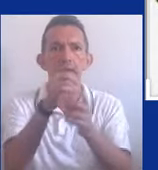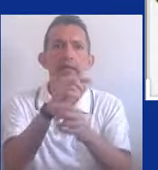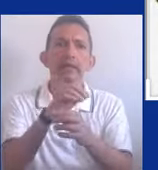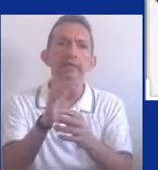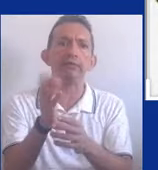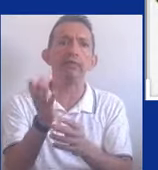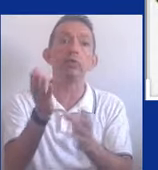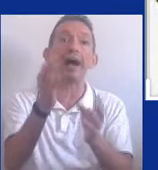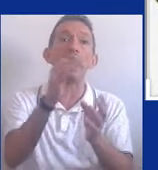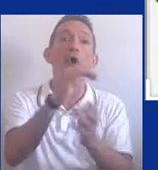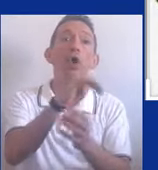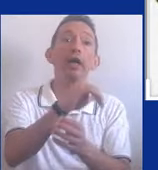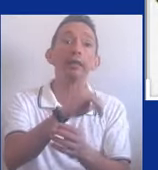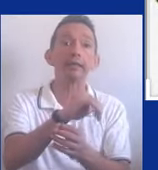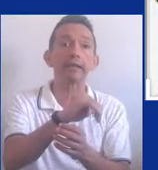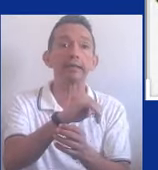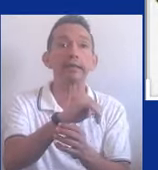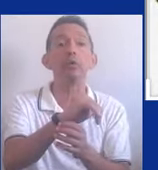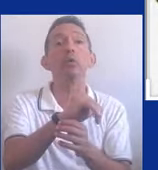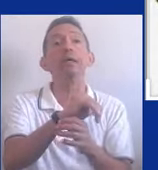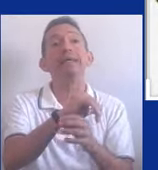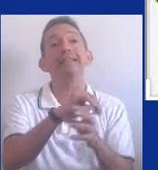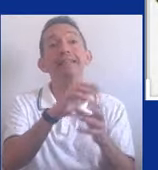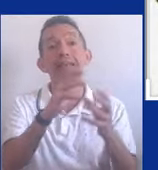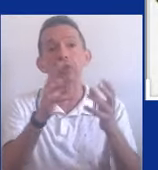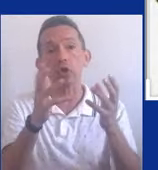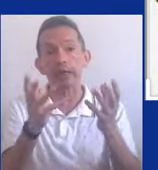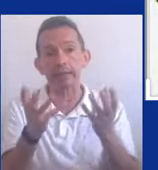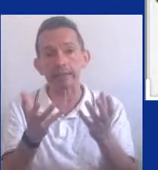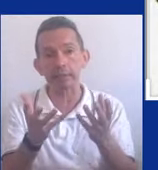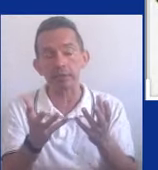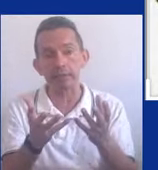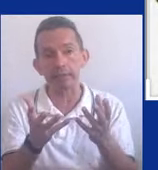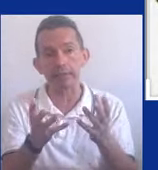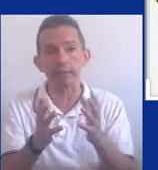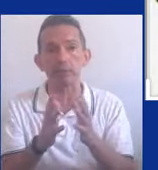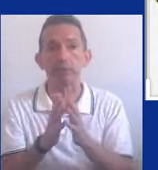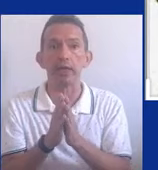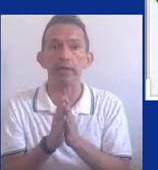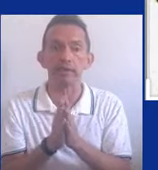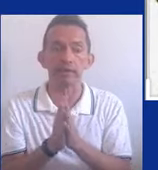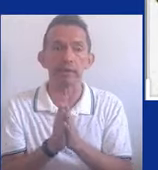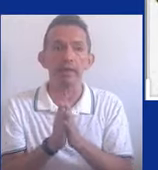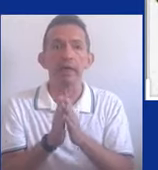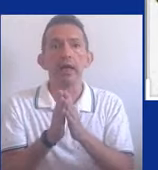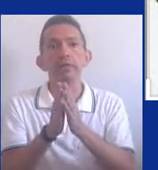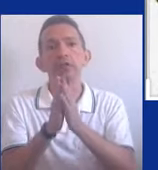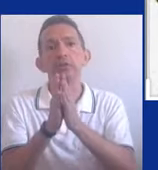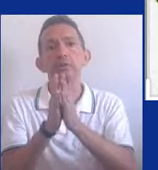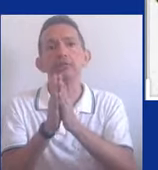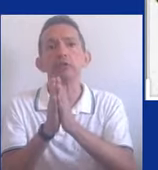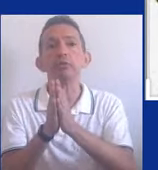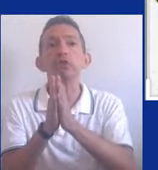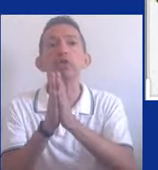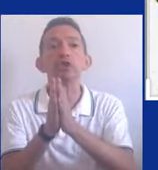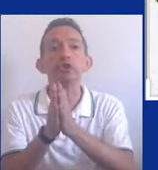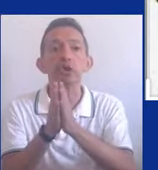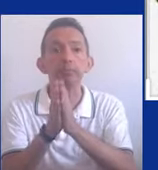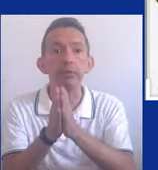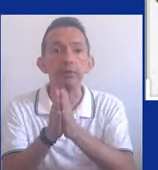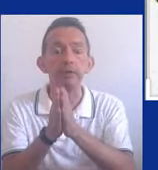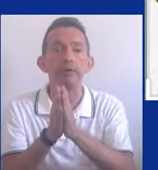transformação, né, devido à organização e desorganização das micelas proteicas, a gente chama esse fenômeno